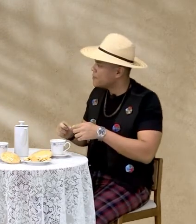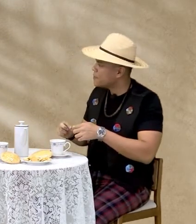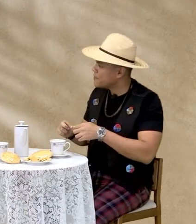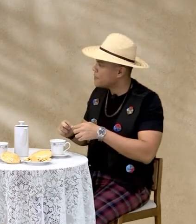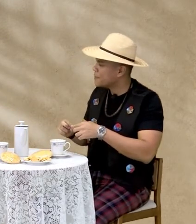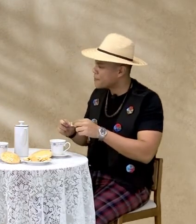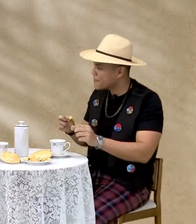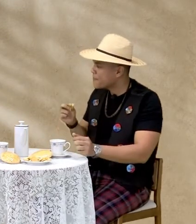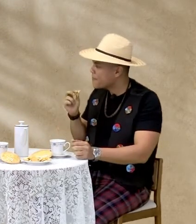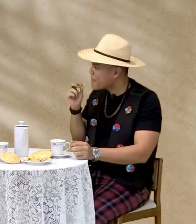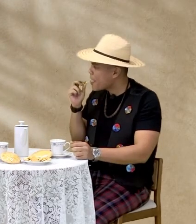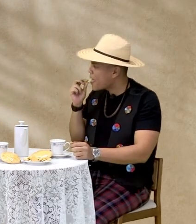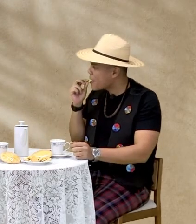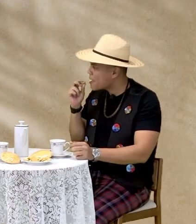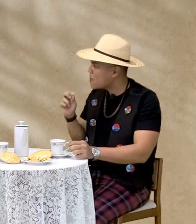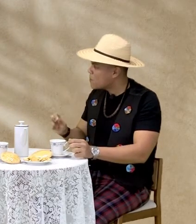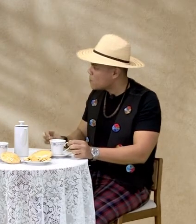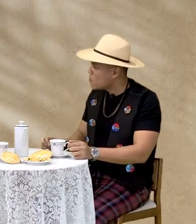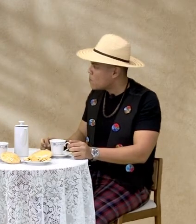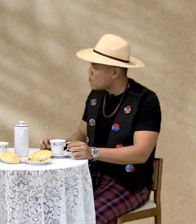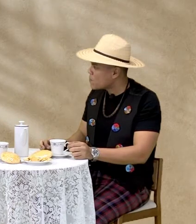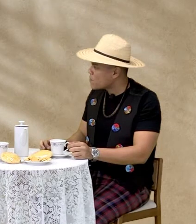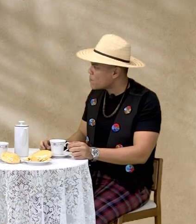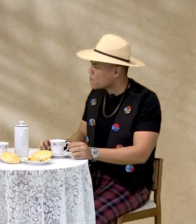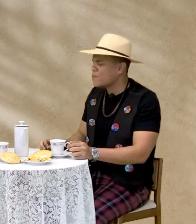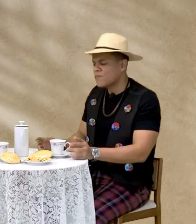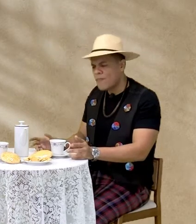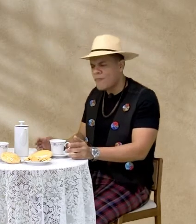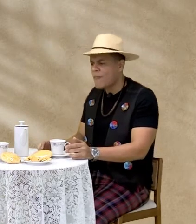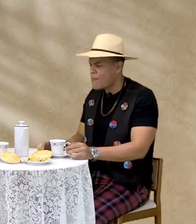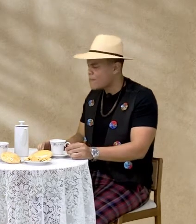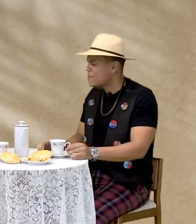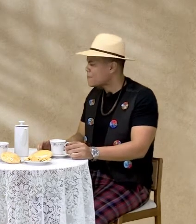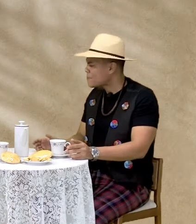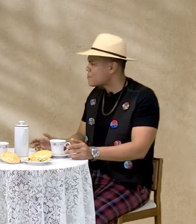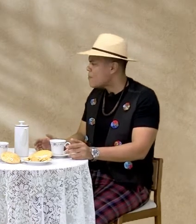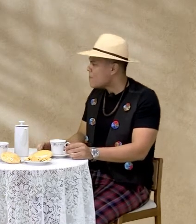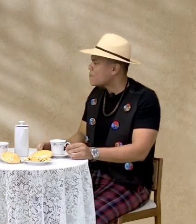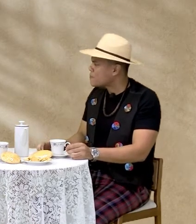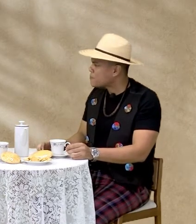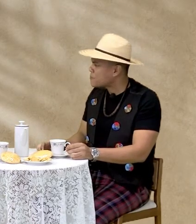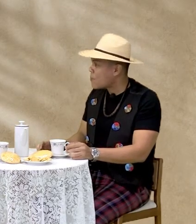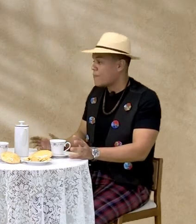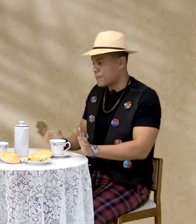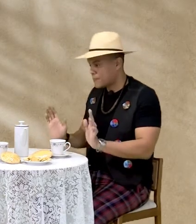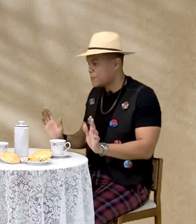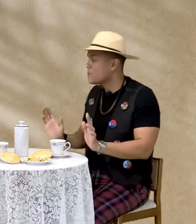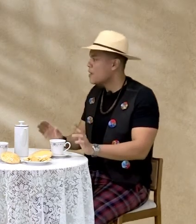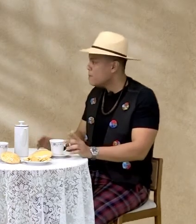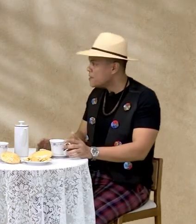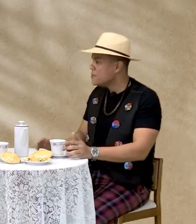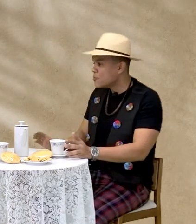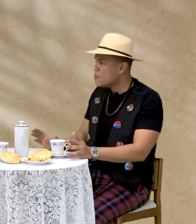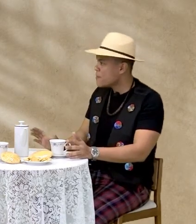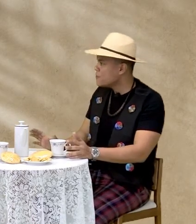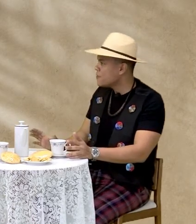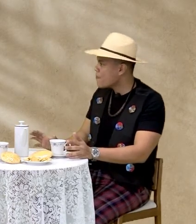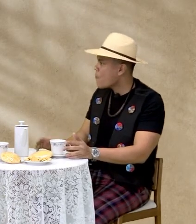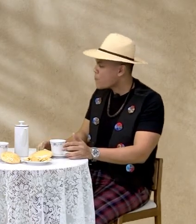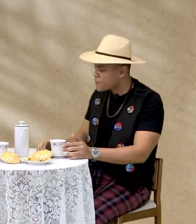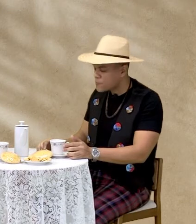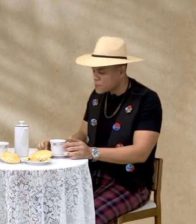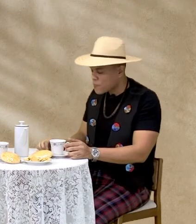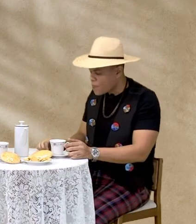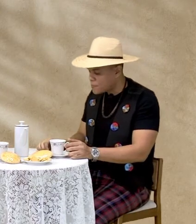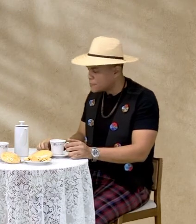Olha, ela ficou tão assustada quando viu ele tão magrinho, tão mal. Mas ainda bem que ele ainda tava vivo, né? Ainda bem, né? No final ela